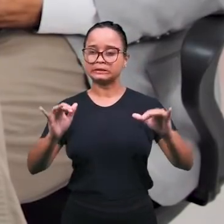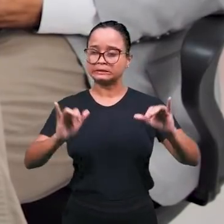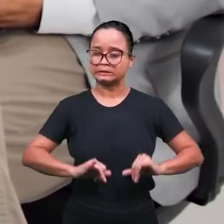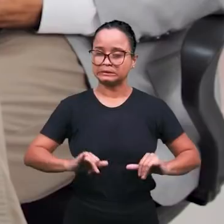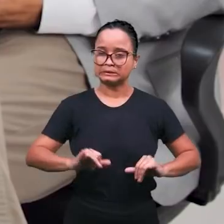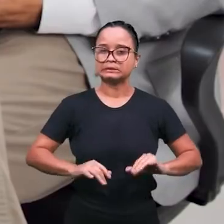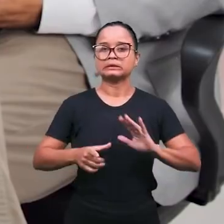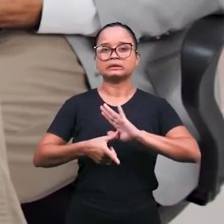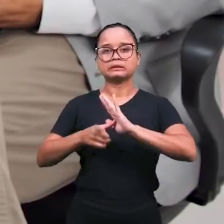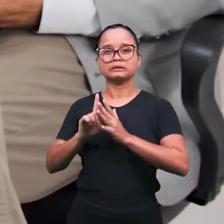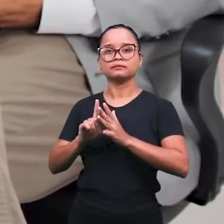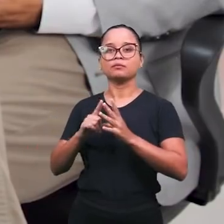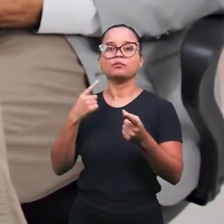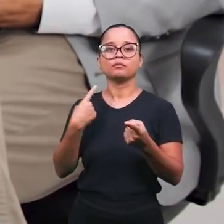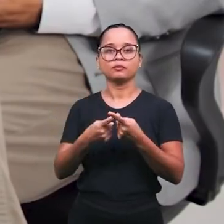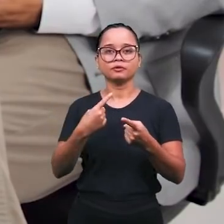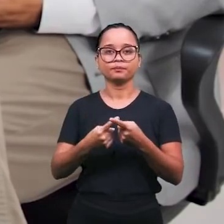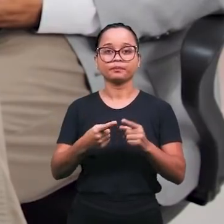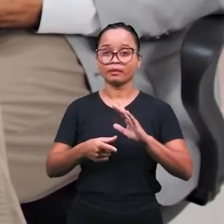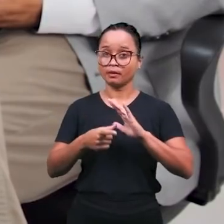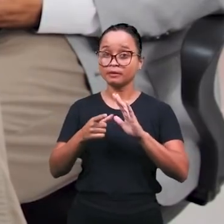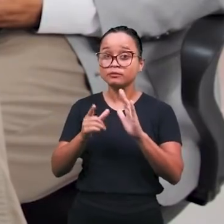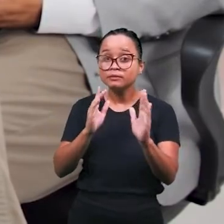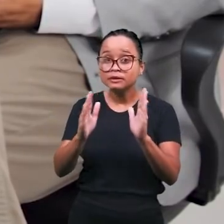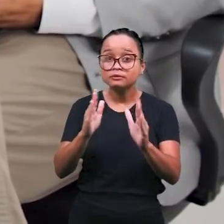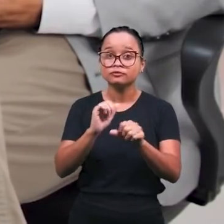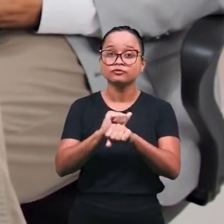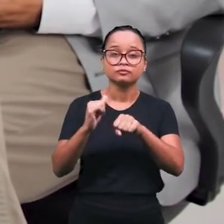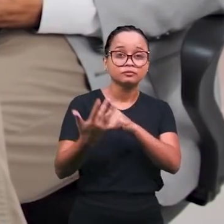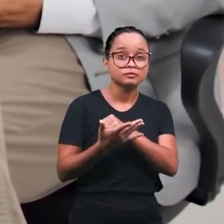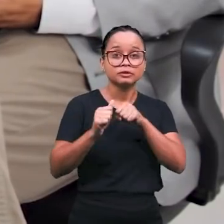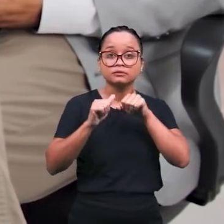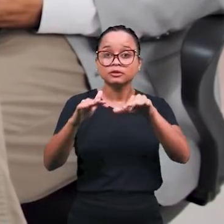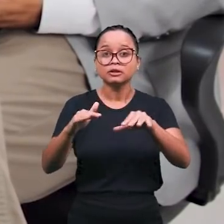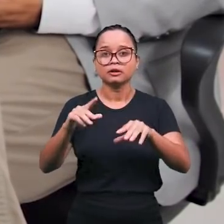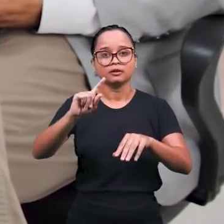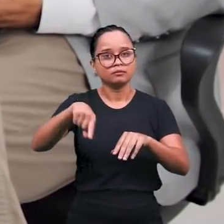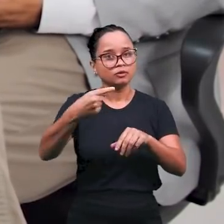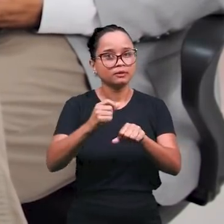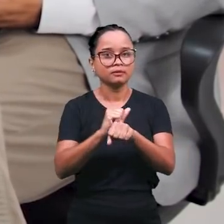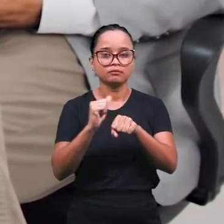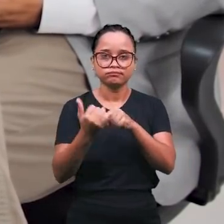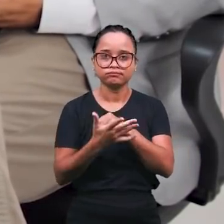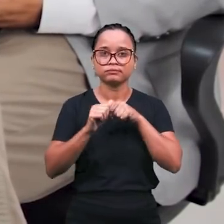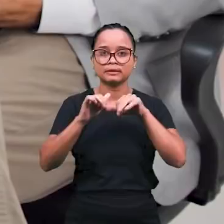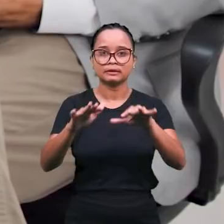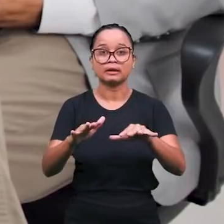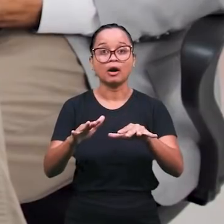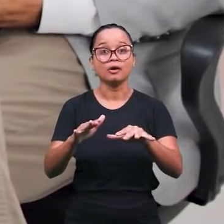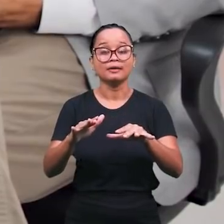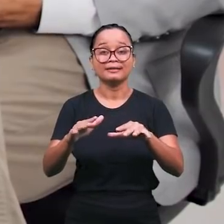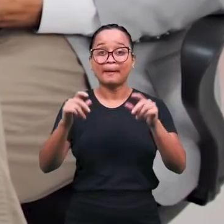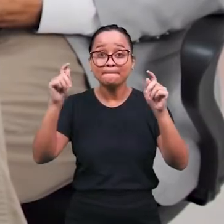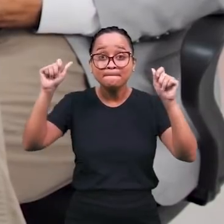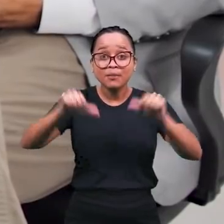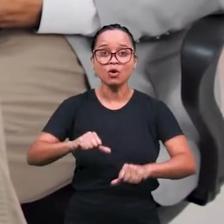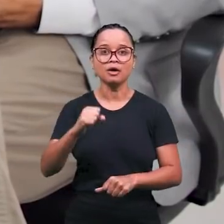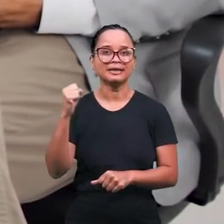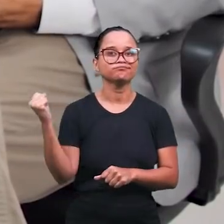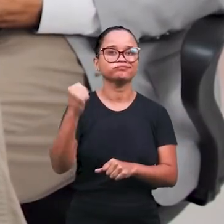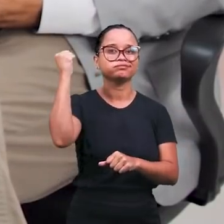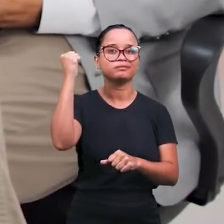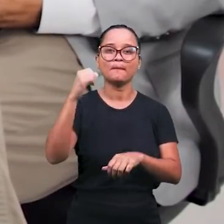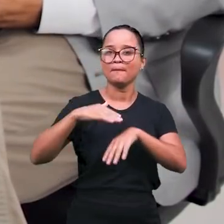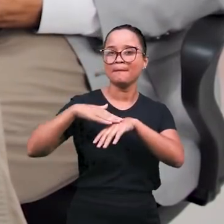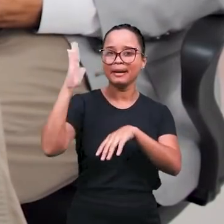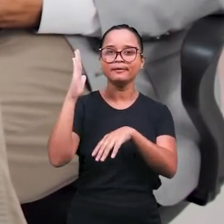sofrimento, obviamente que no período de pandemia e pós-pandemia, estão vivenciando um período de agravamento dessas situações.